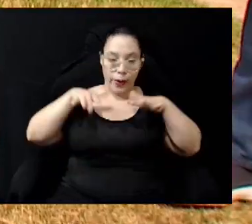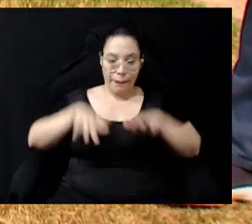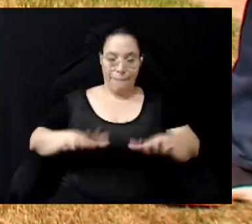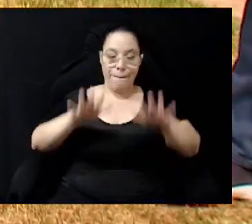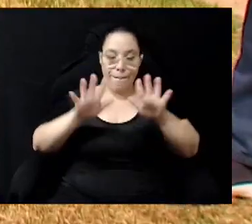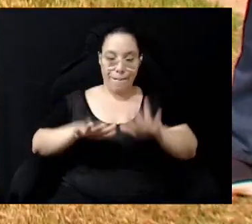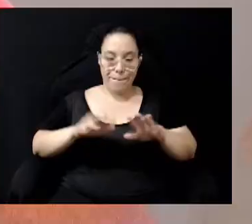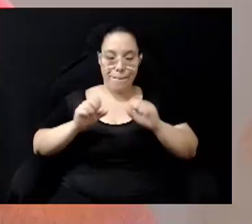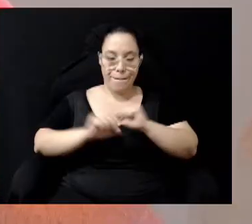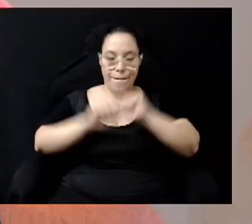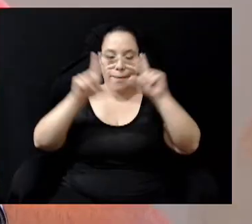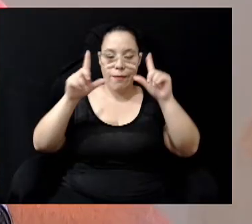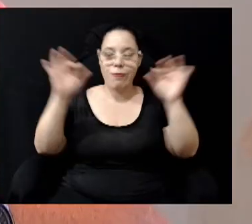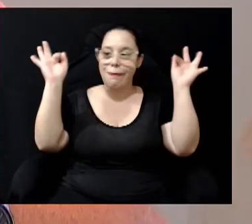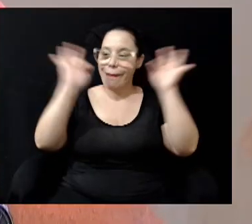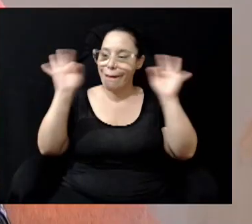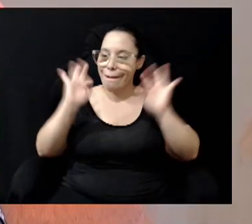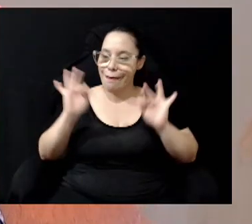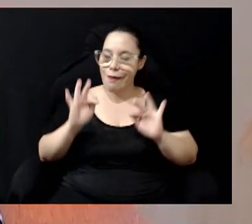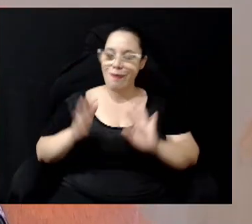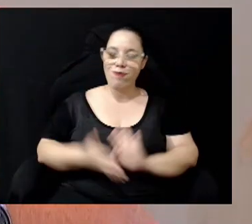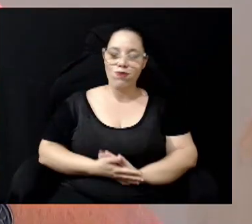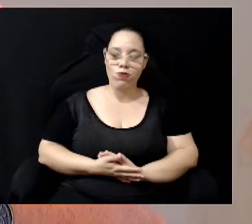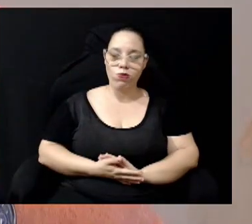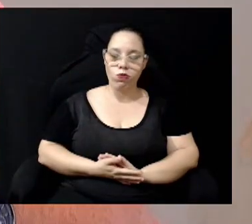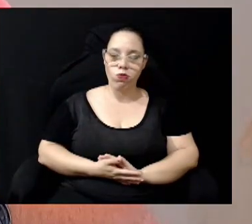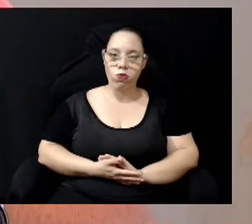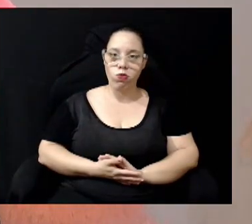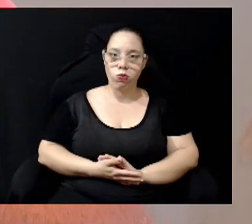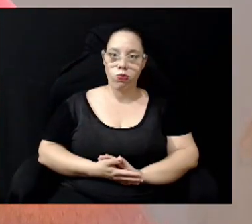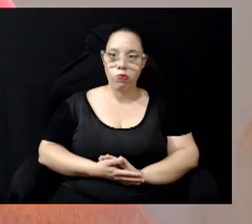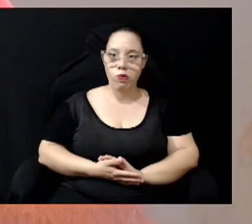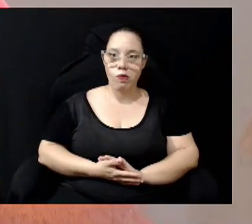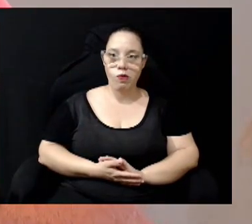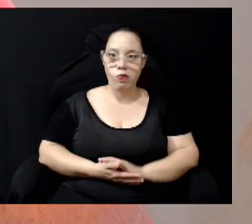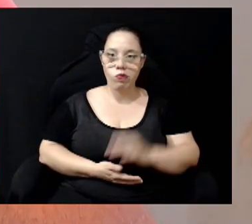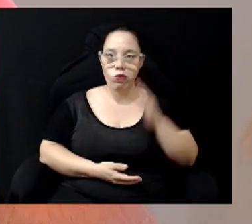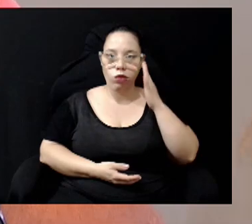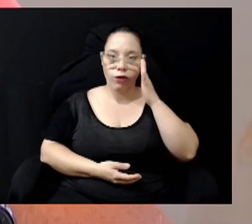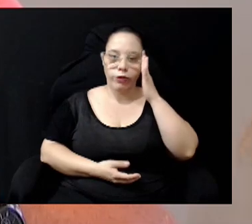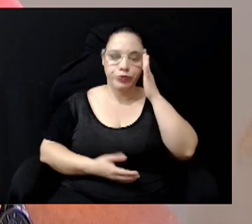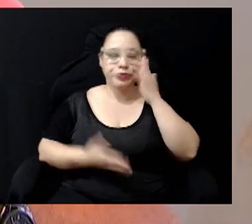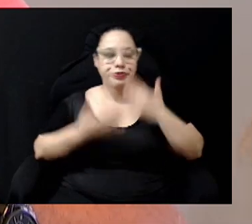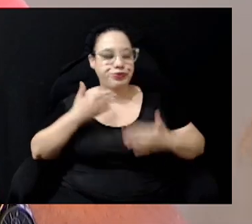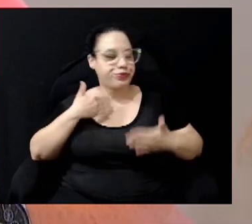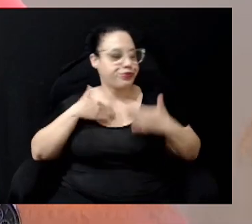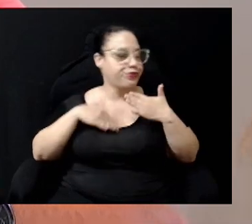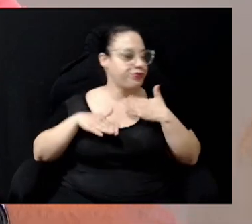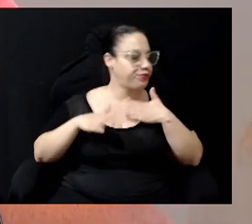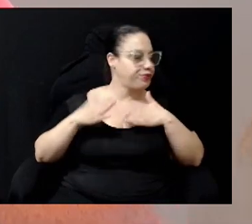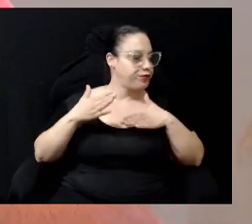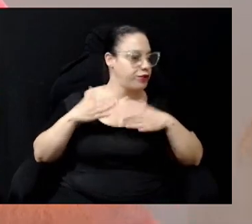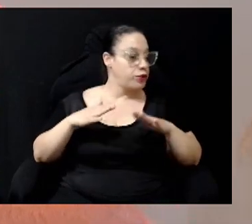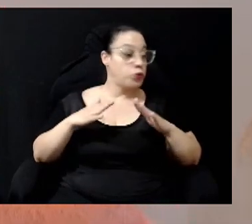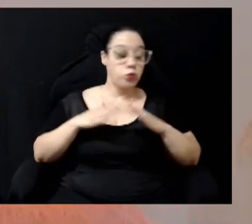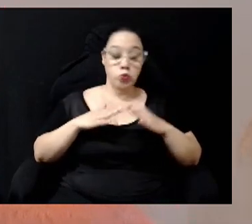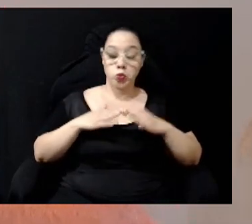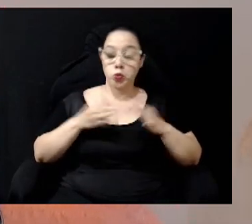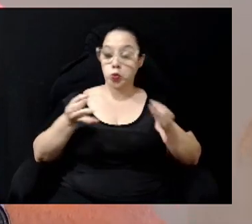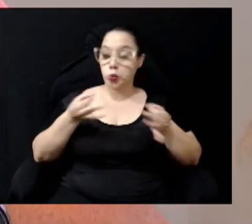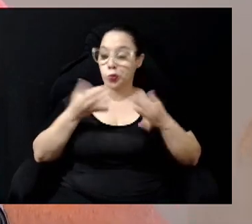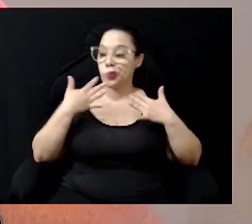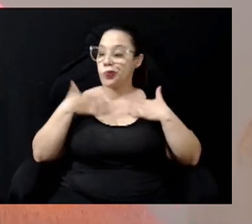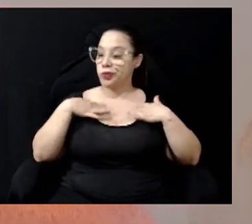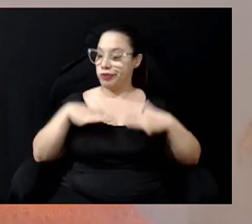ficar feliz e isso gera uma harmonia, um estado na casa muito mais tranquilo. Então, sem